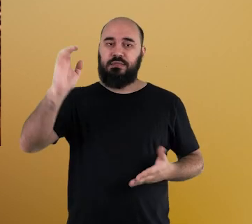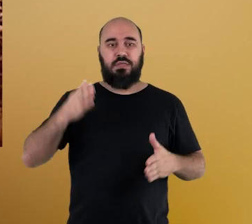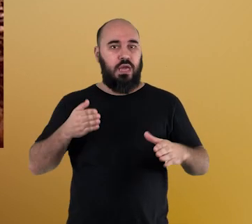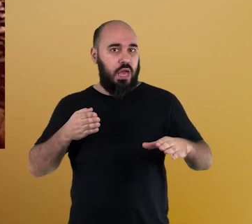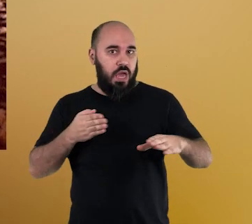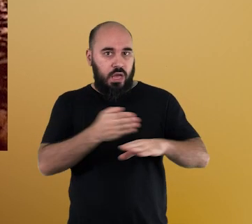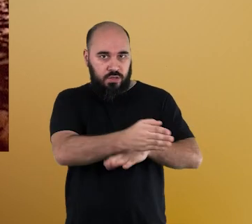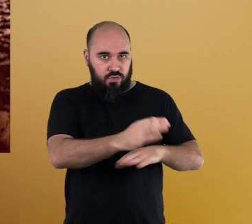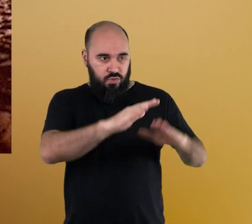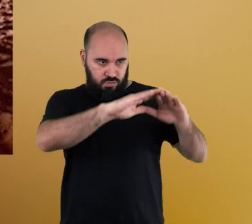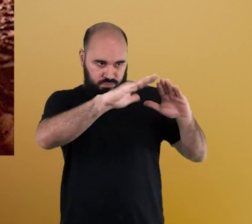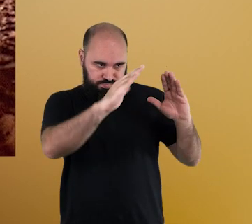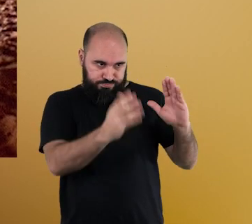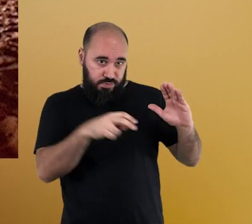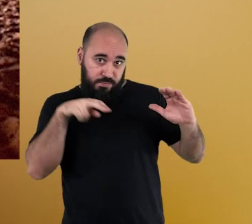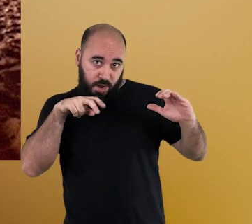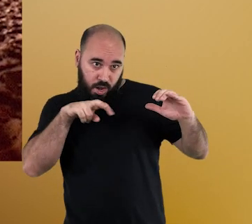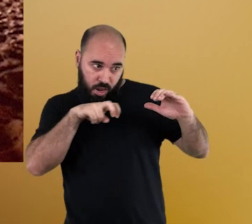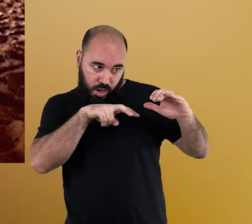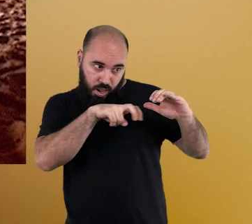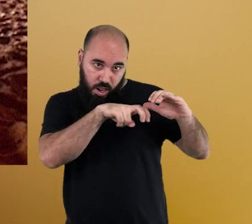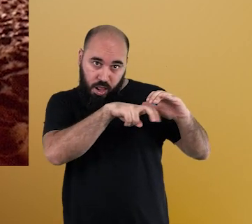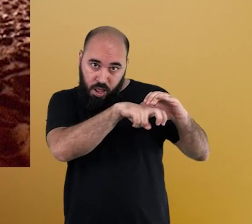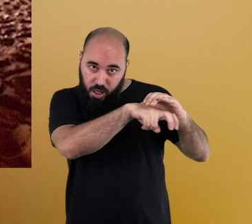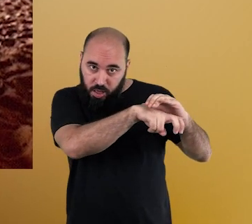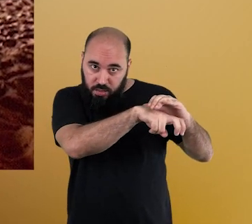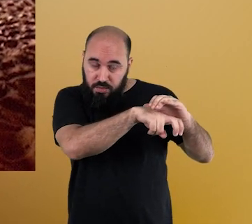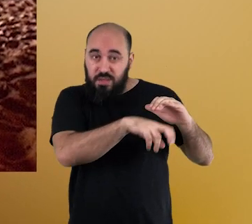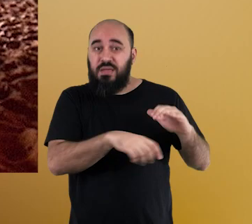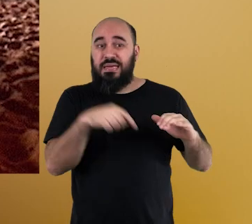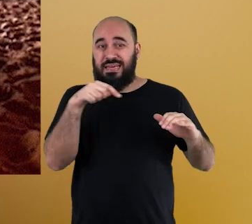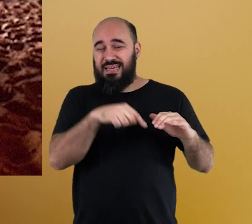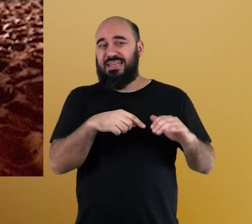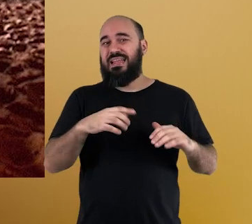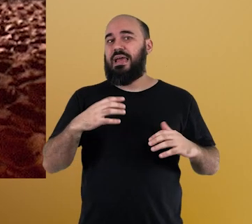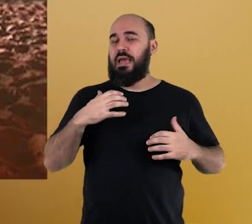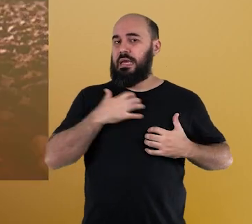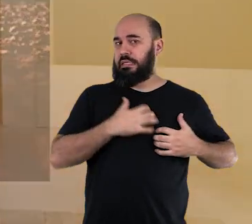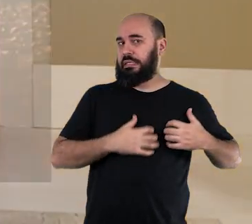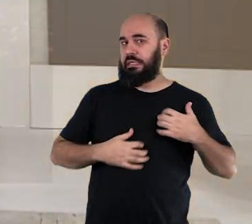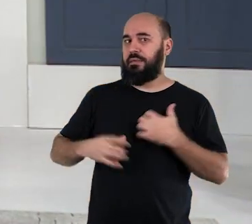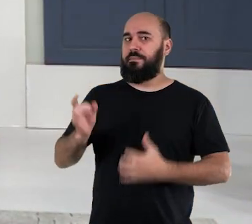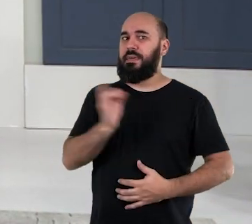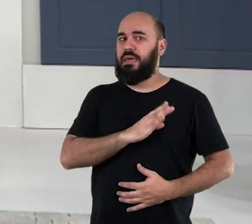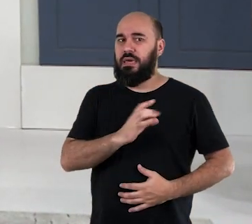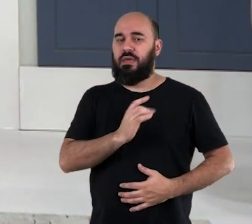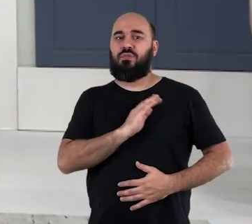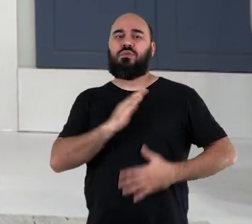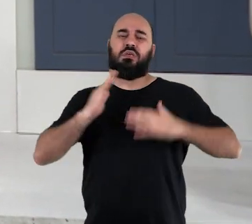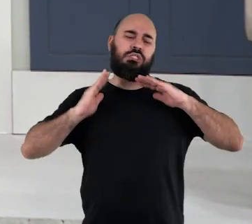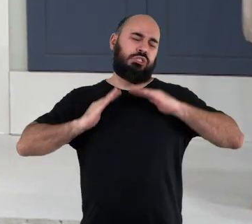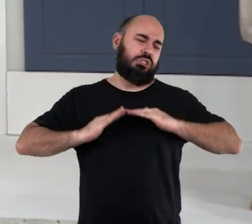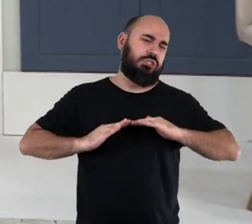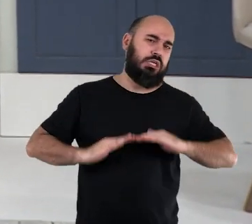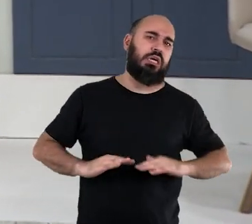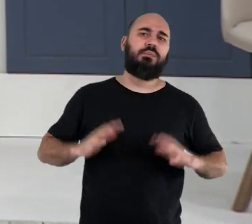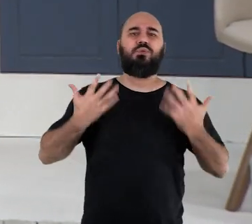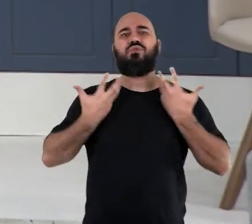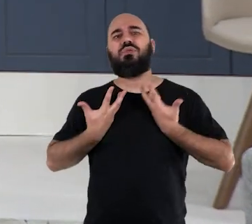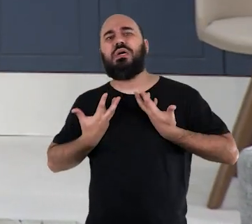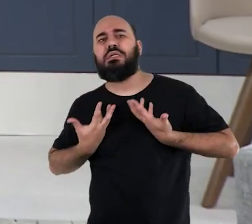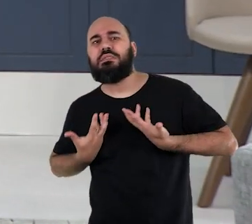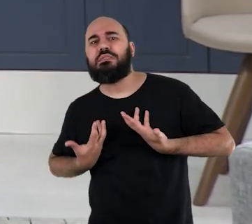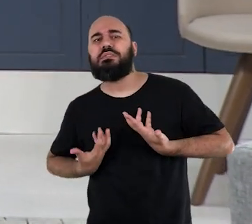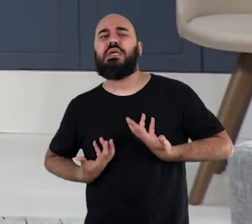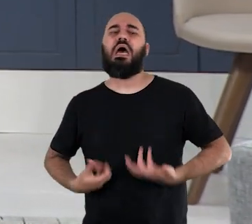costumo dizer que essa foi a caverna do medo e da insegurança, a caverna do abatimento e do desânimo, do cansaço e do